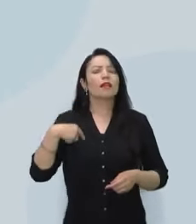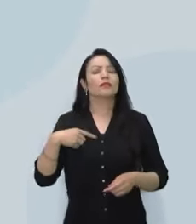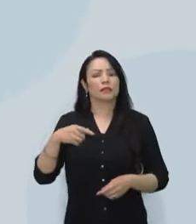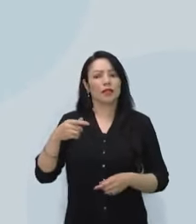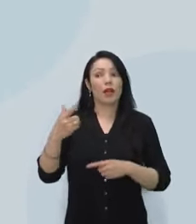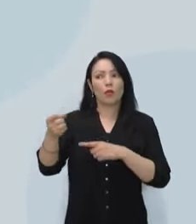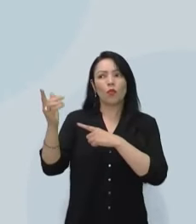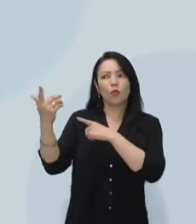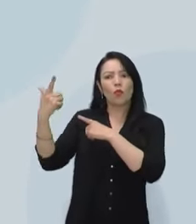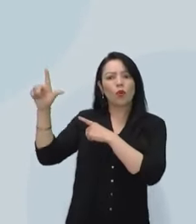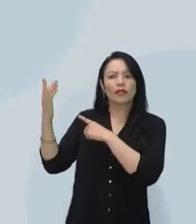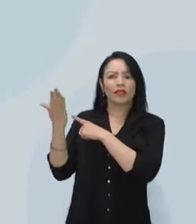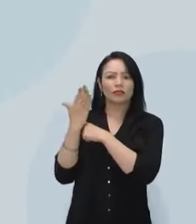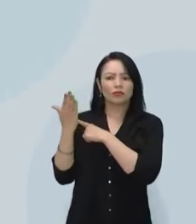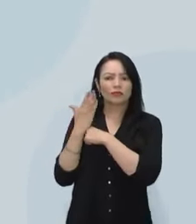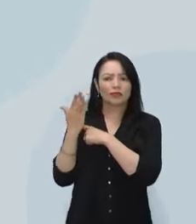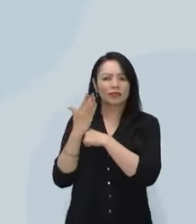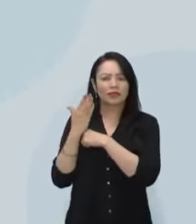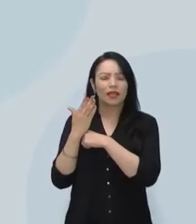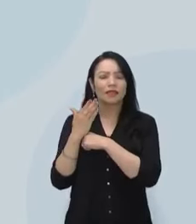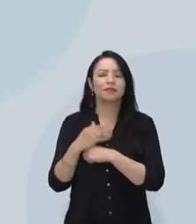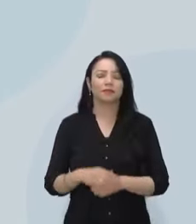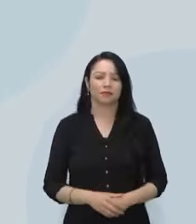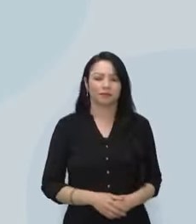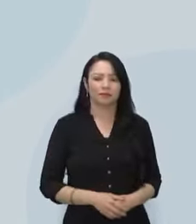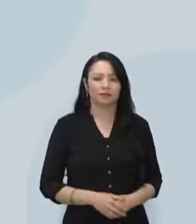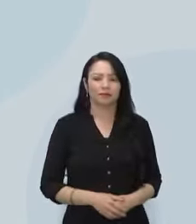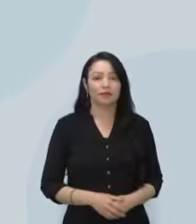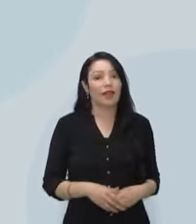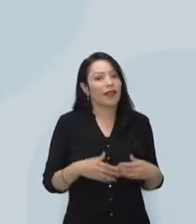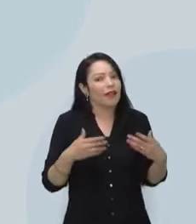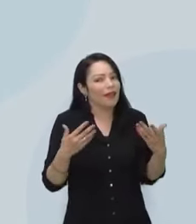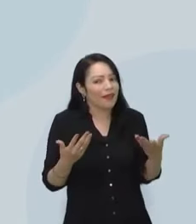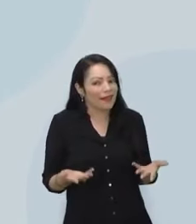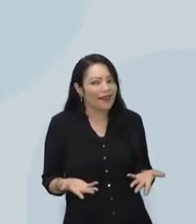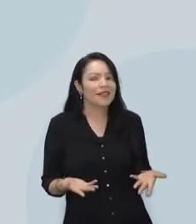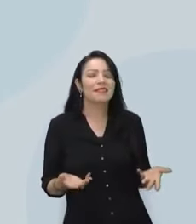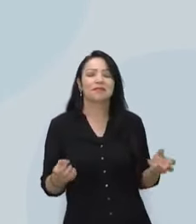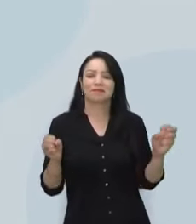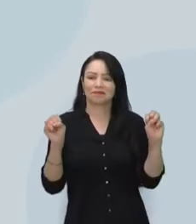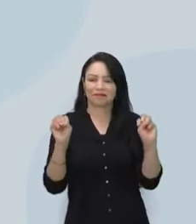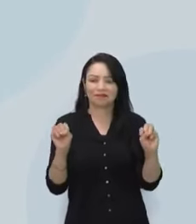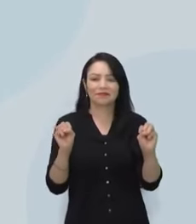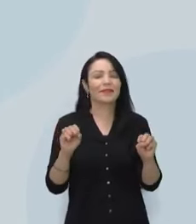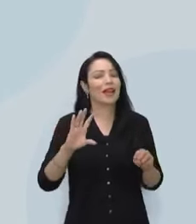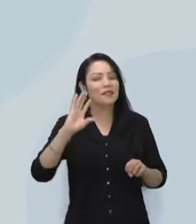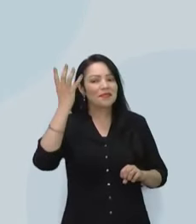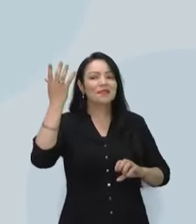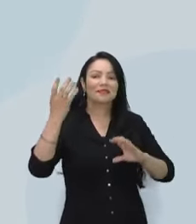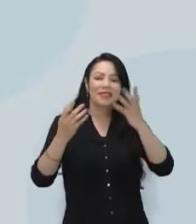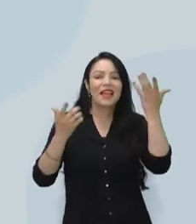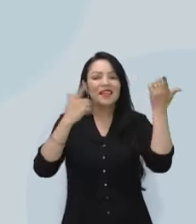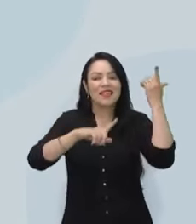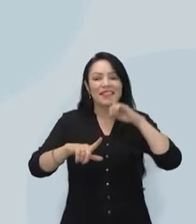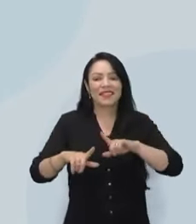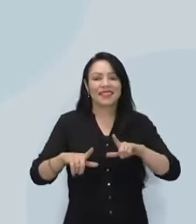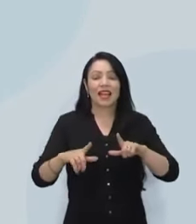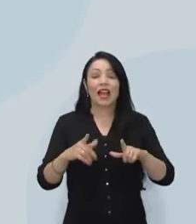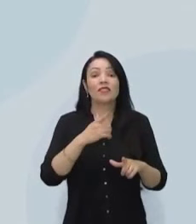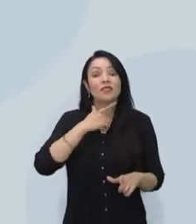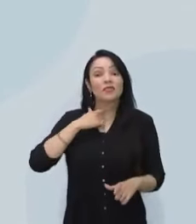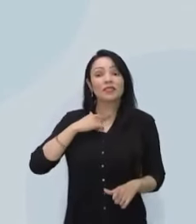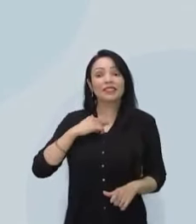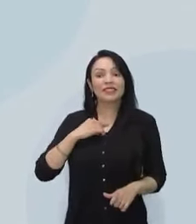mão amiga para fazer as coisas acontecerem. É aí que as coisas ocorrem. E com a